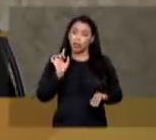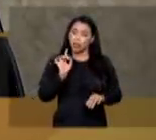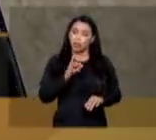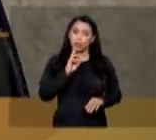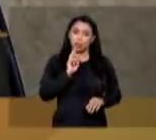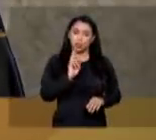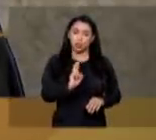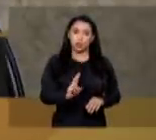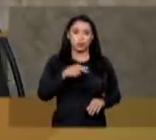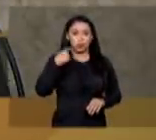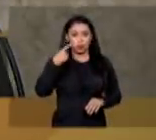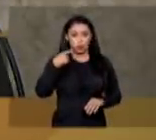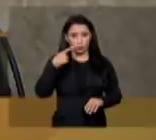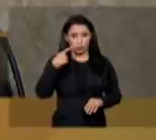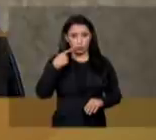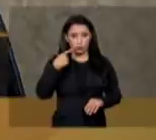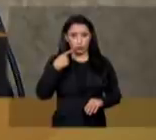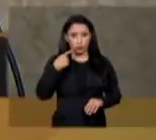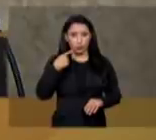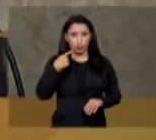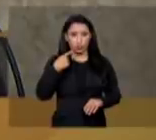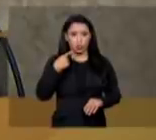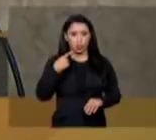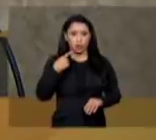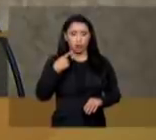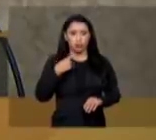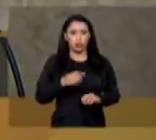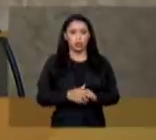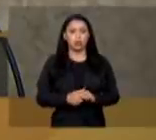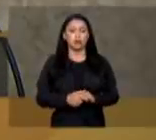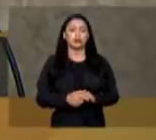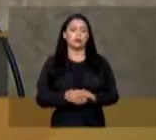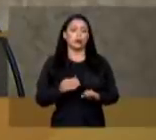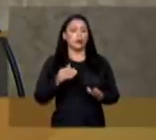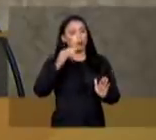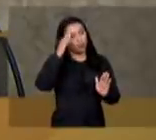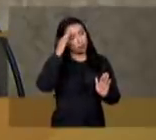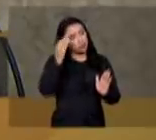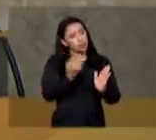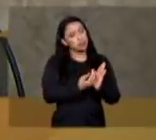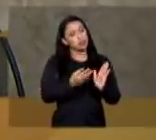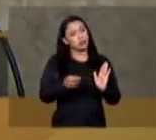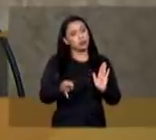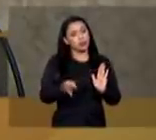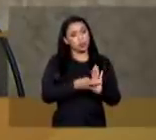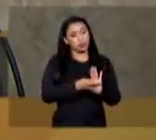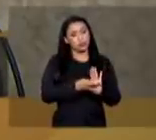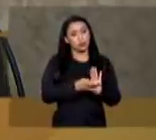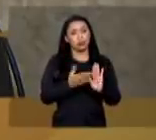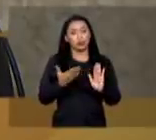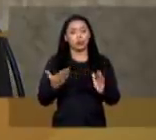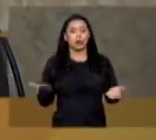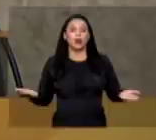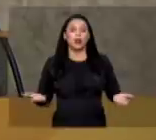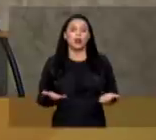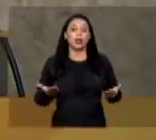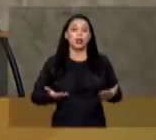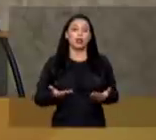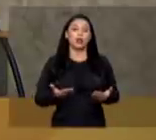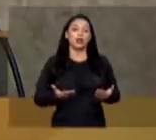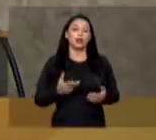respondido o eminente advogado dentro dos parâmetros do regimento e passo a palavra à Sua Excelência, o ministro Gilmar